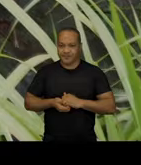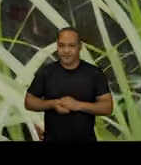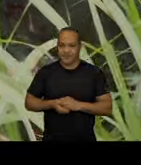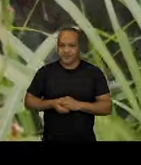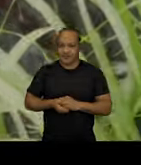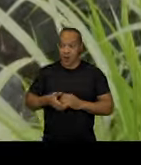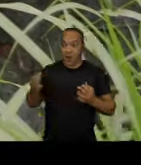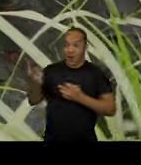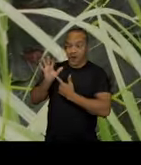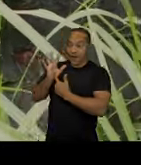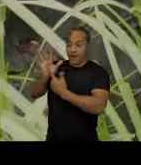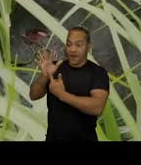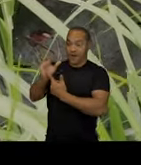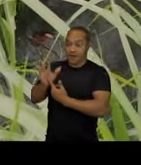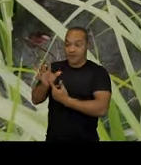Ó.